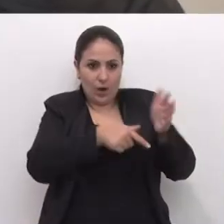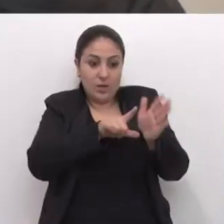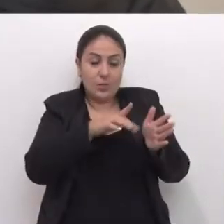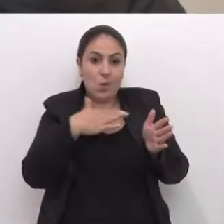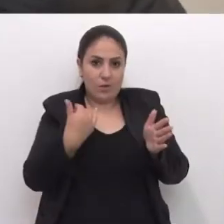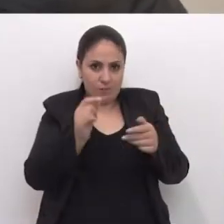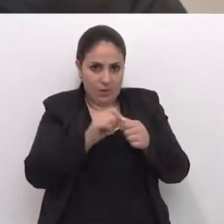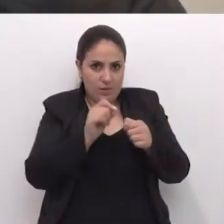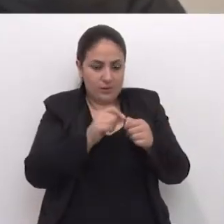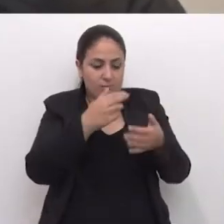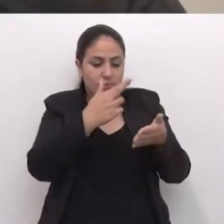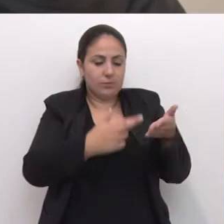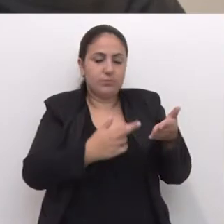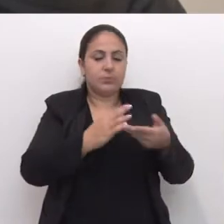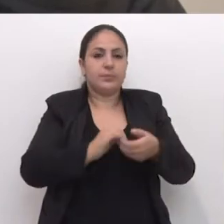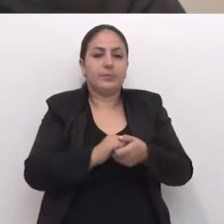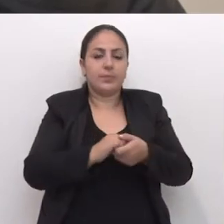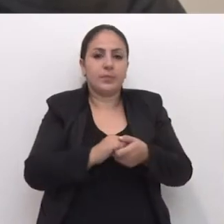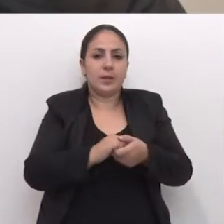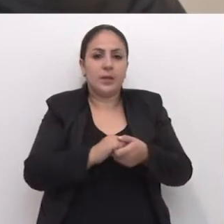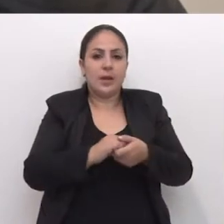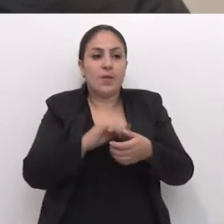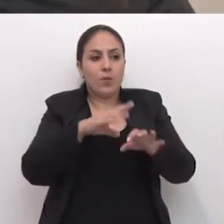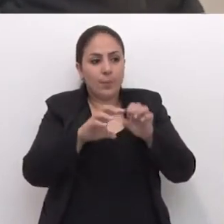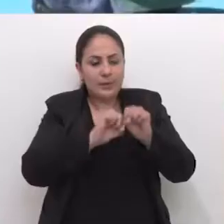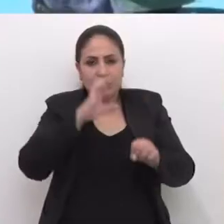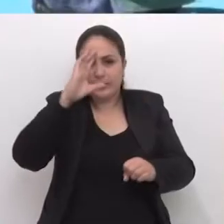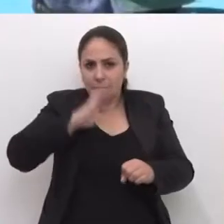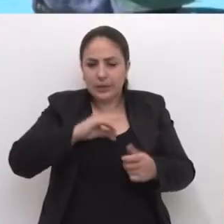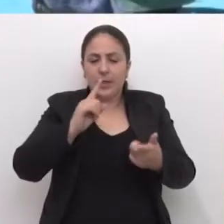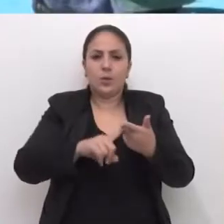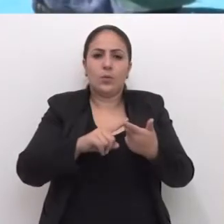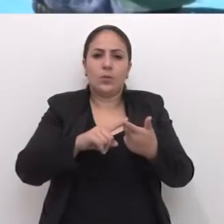é de formar cidadãos, de formar pessoas,